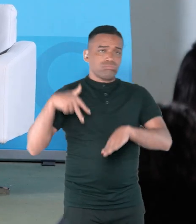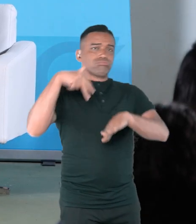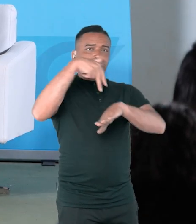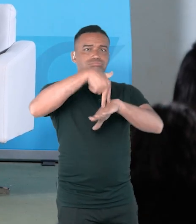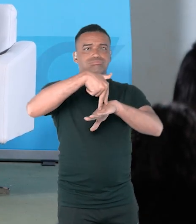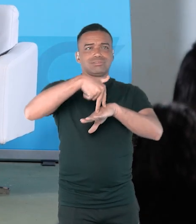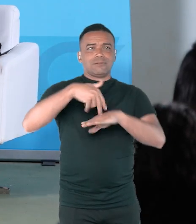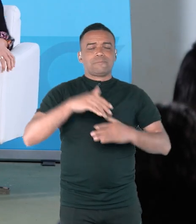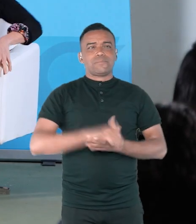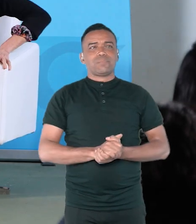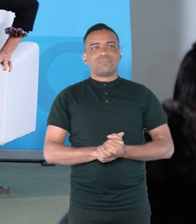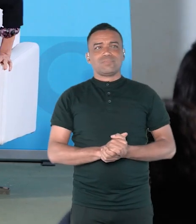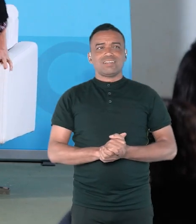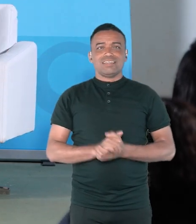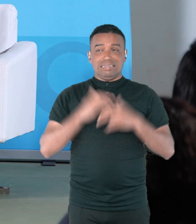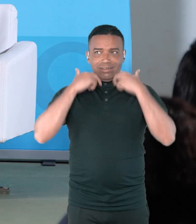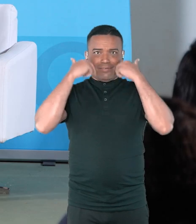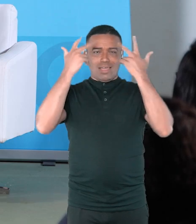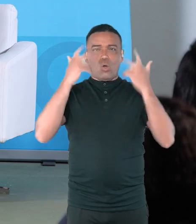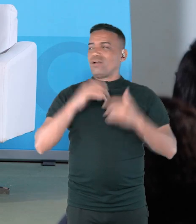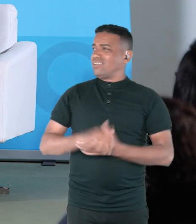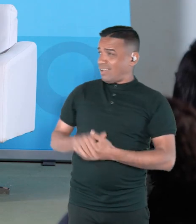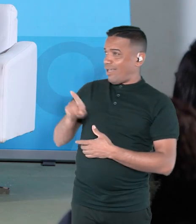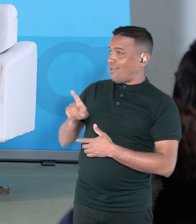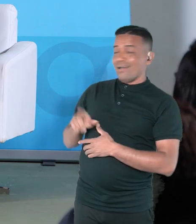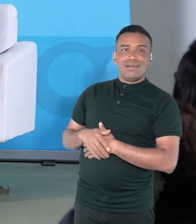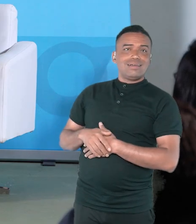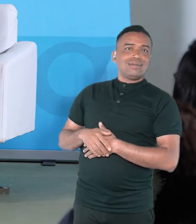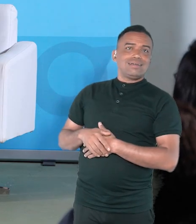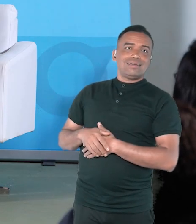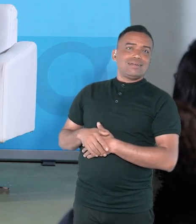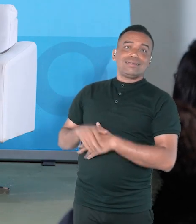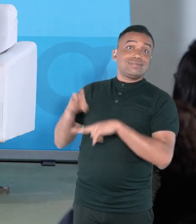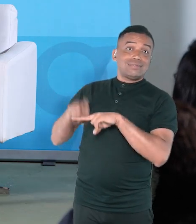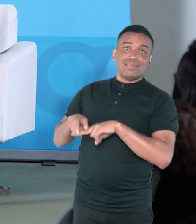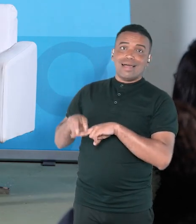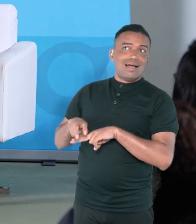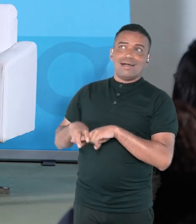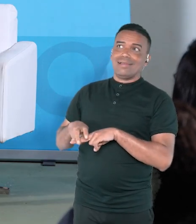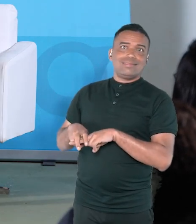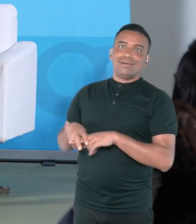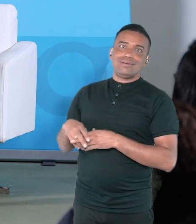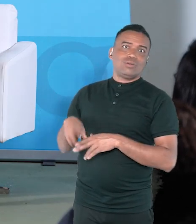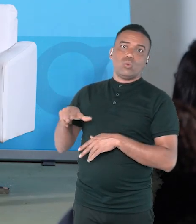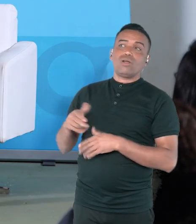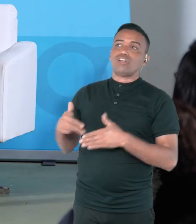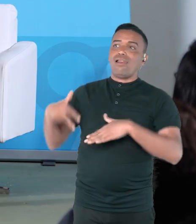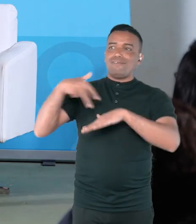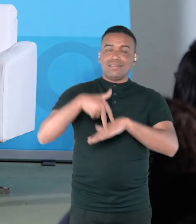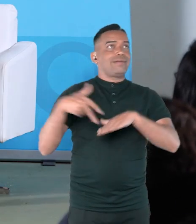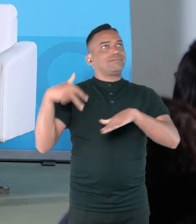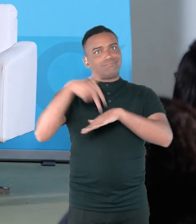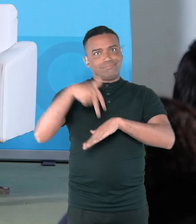Eu vou levantar. Fico com vergonha. Não. A Denise sentada é inusitado. Ela não eu já